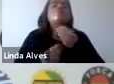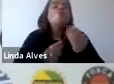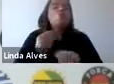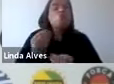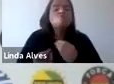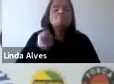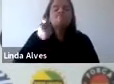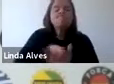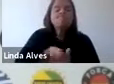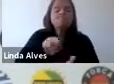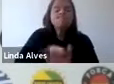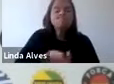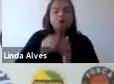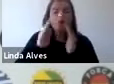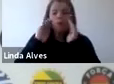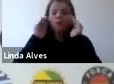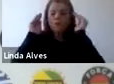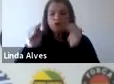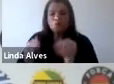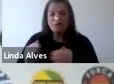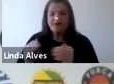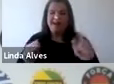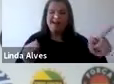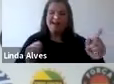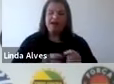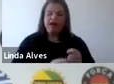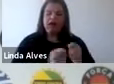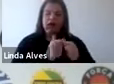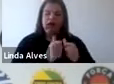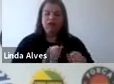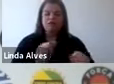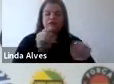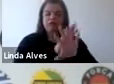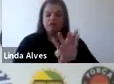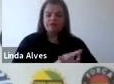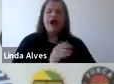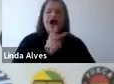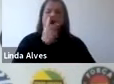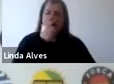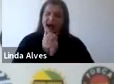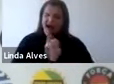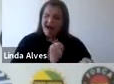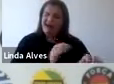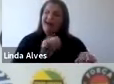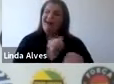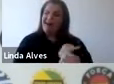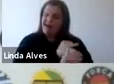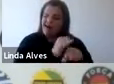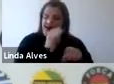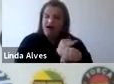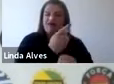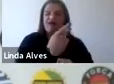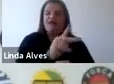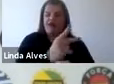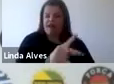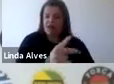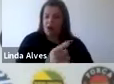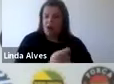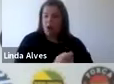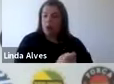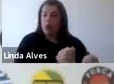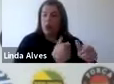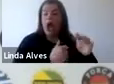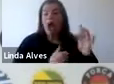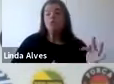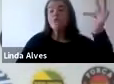conseguiremos focar, né? Porque eles estão, talvez até de forma pensada, né? Planejada, colocando esse futuro para